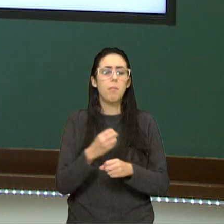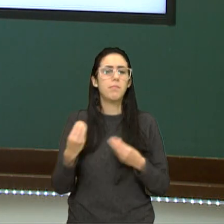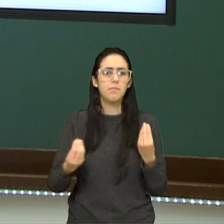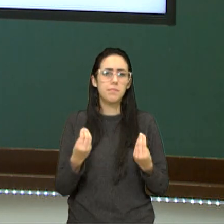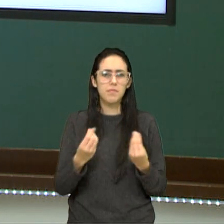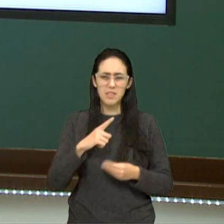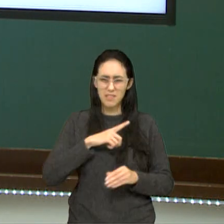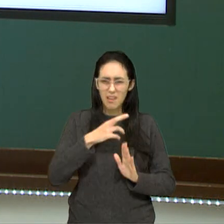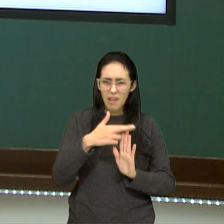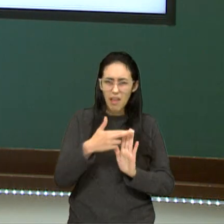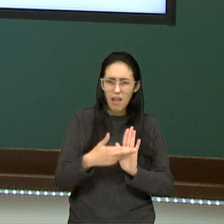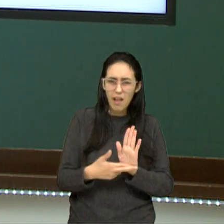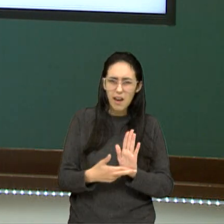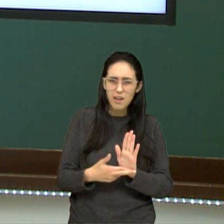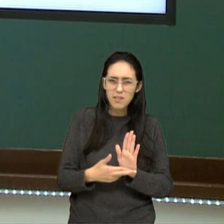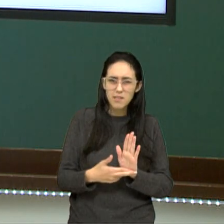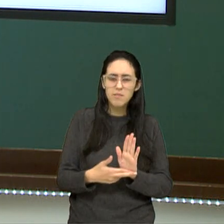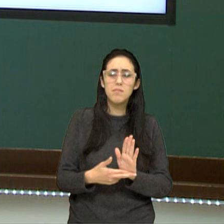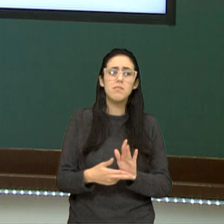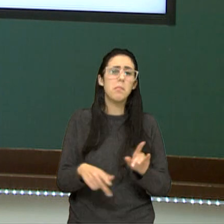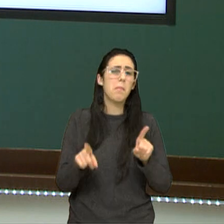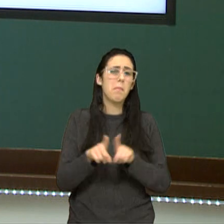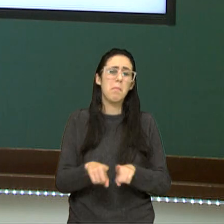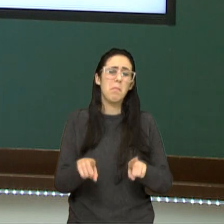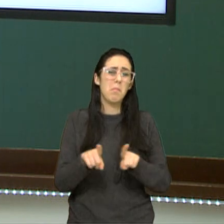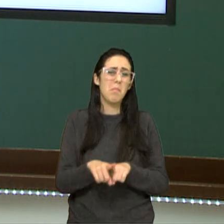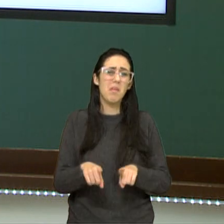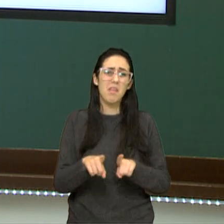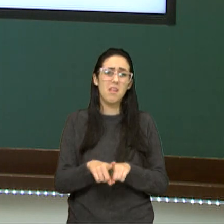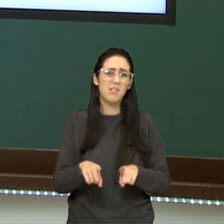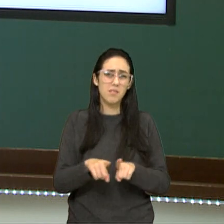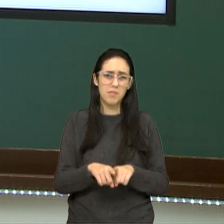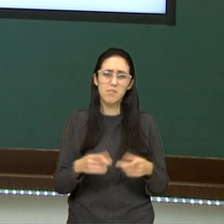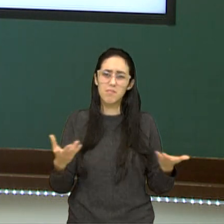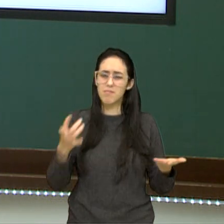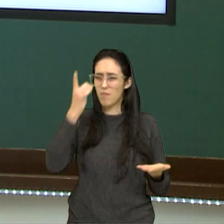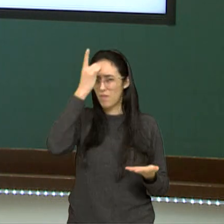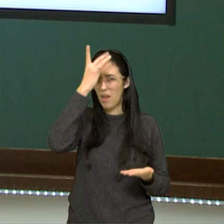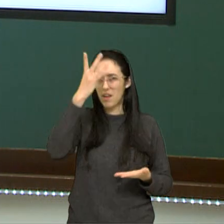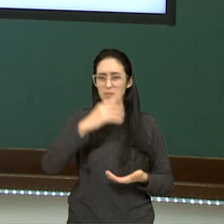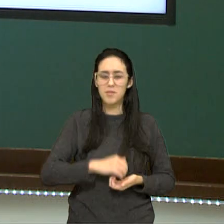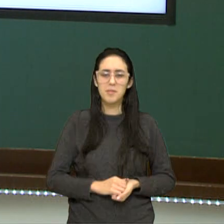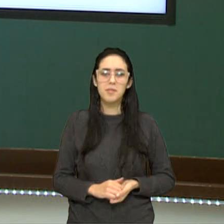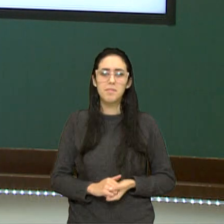Existe alguma regra? É a mesma. Então, vai ficar fácil.